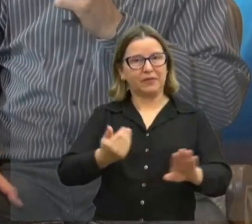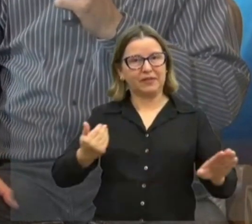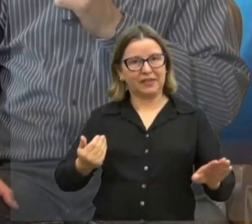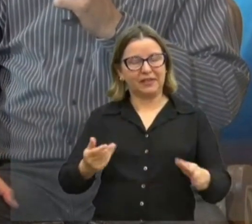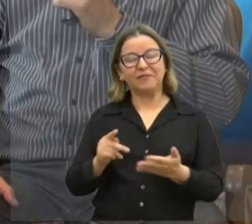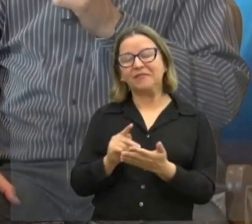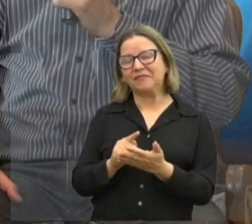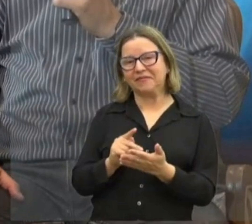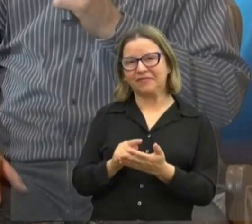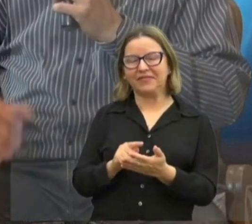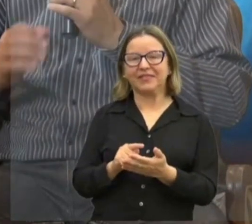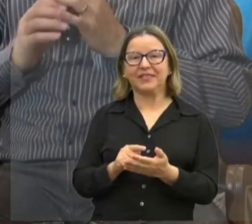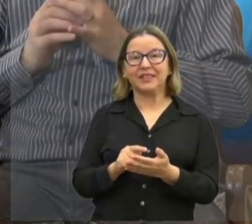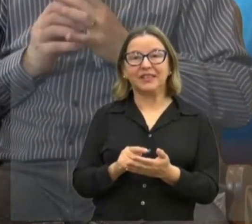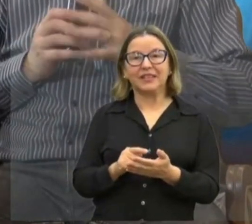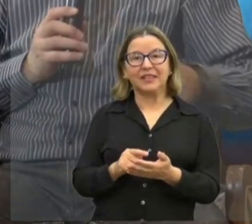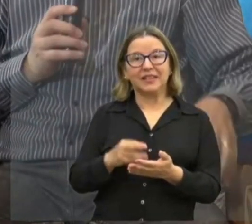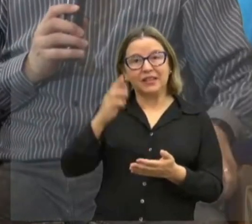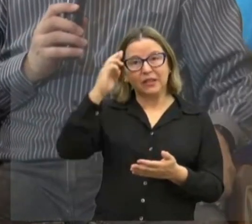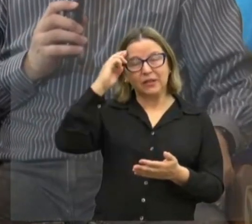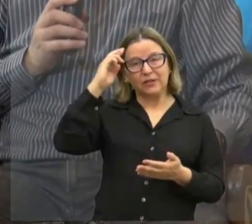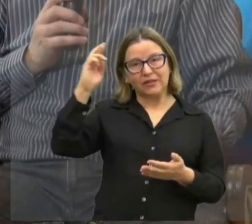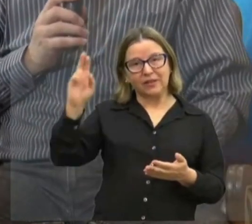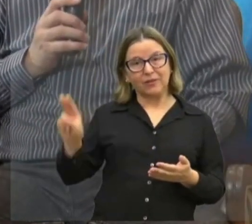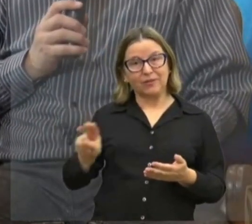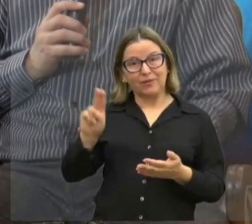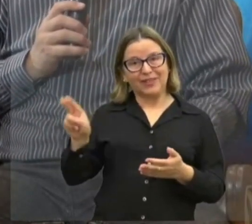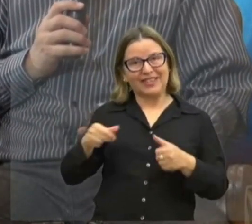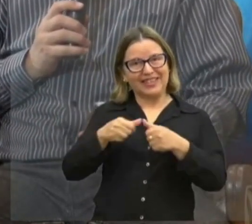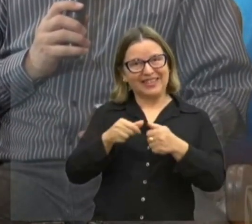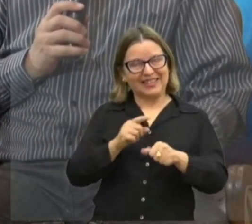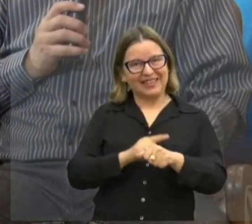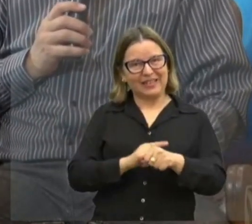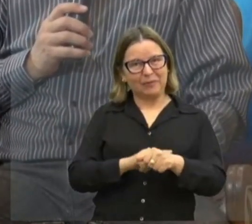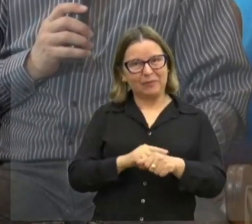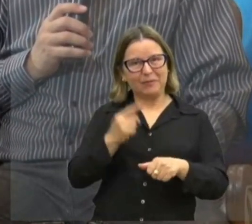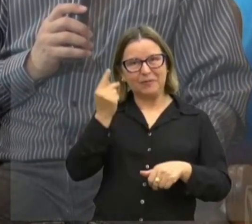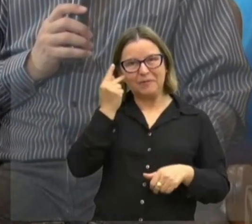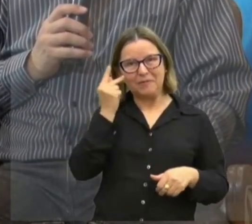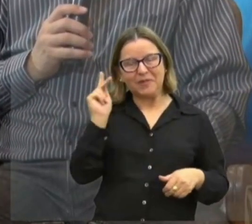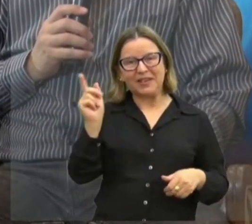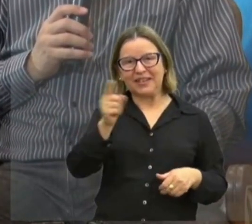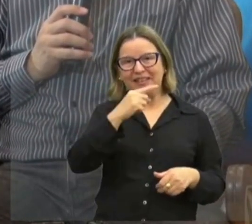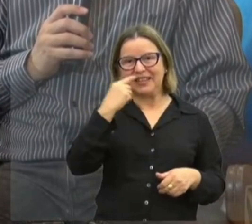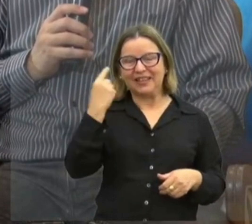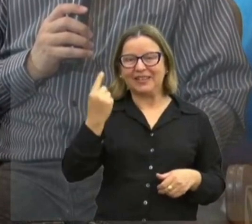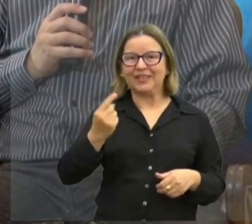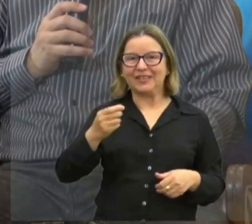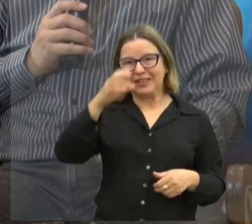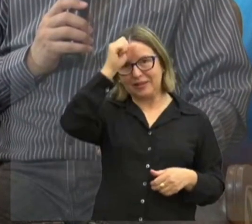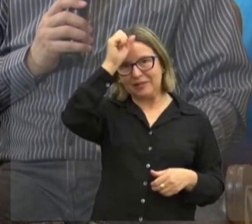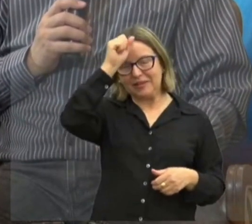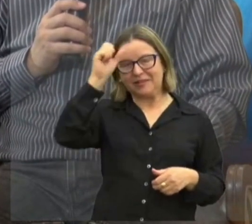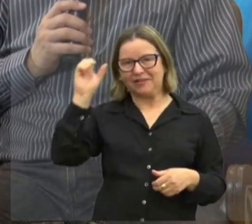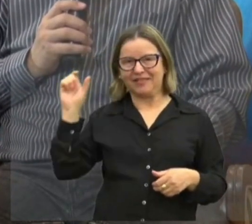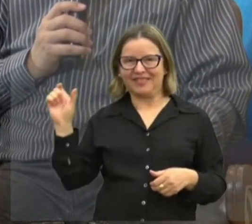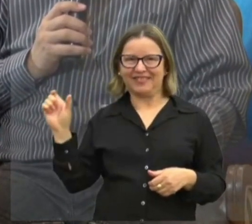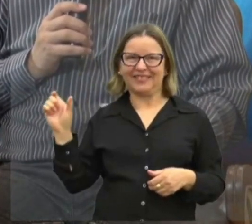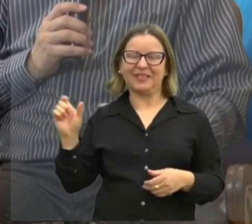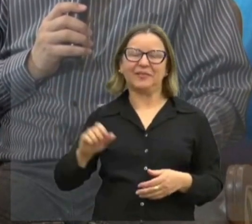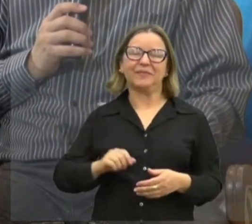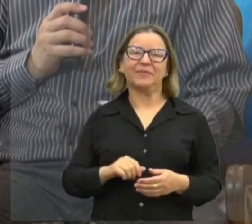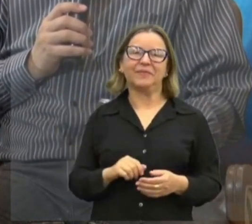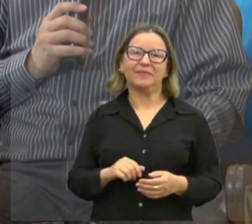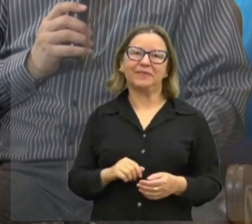verdade. E que o Senhor use esse tempo, né? Amém. Para que possamos compartilhar da palavra.